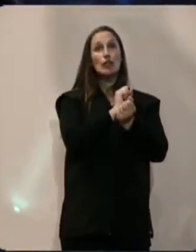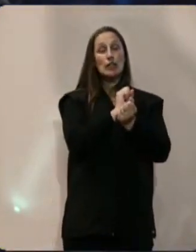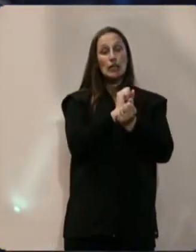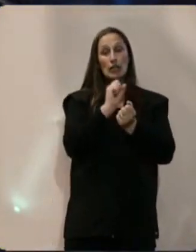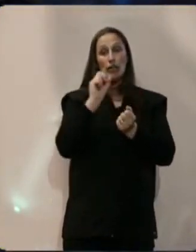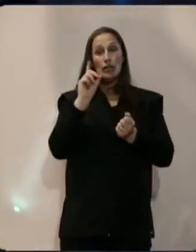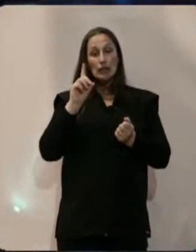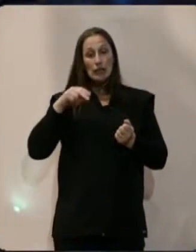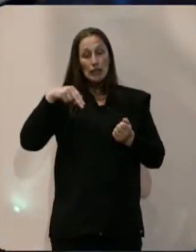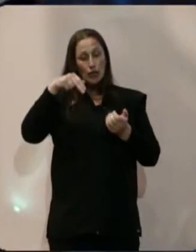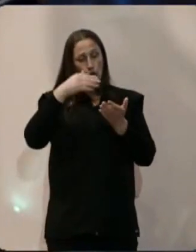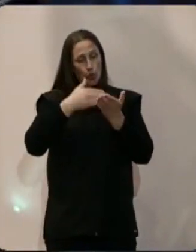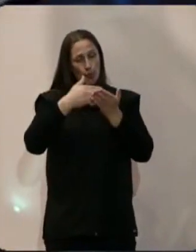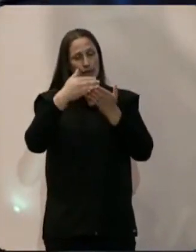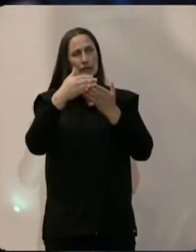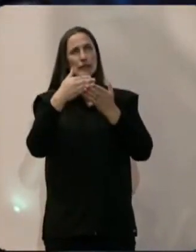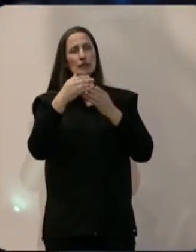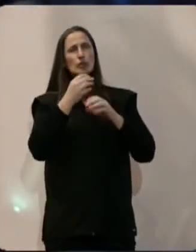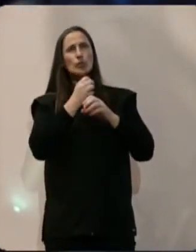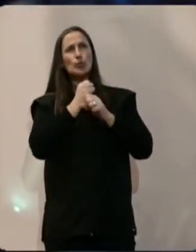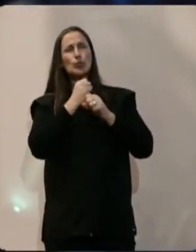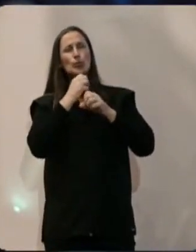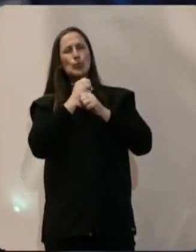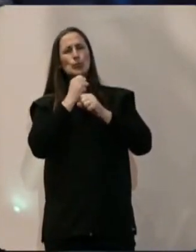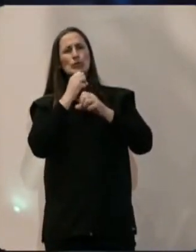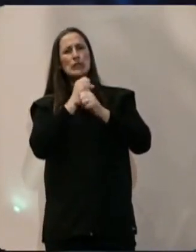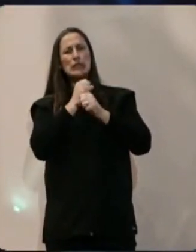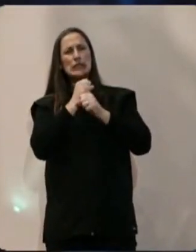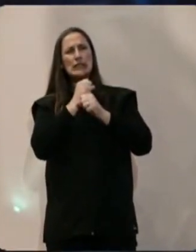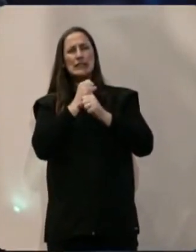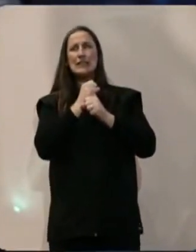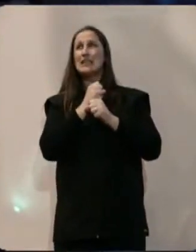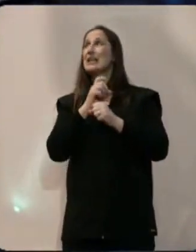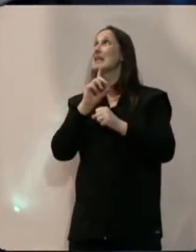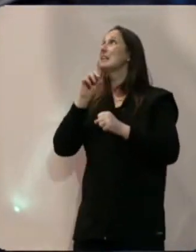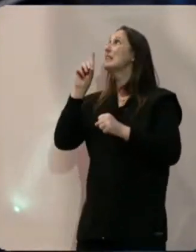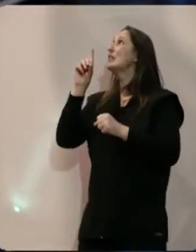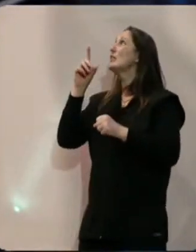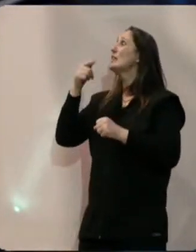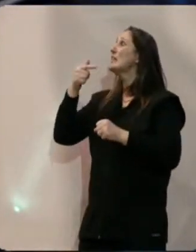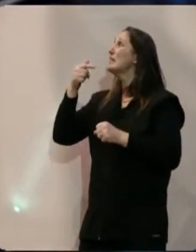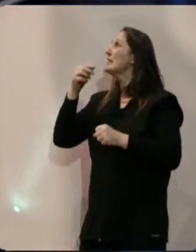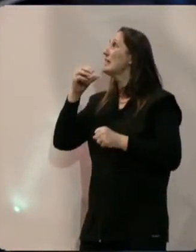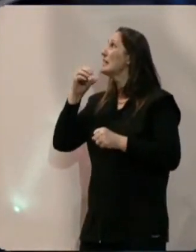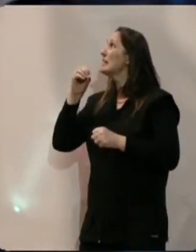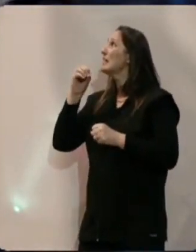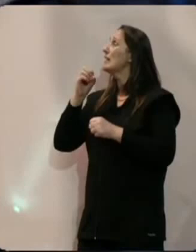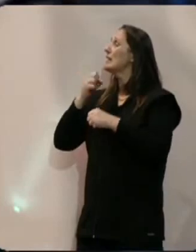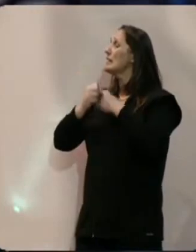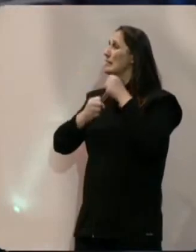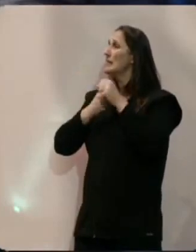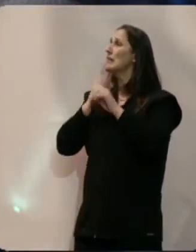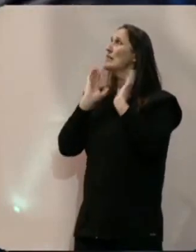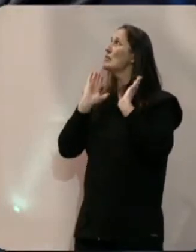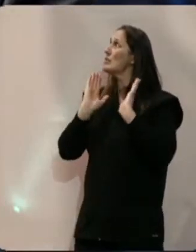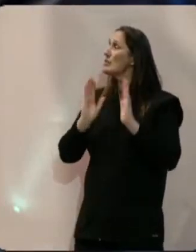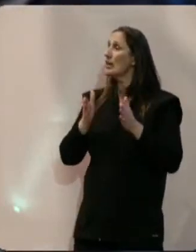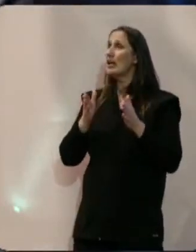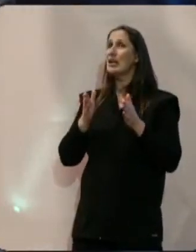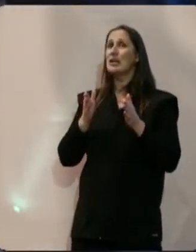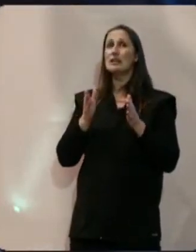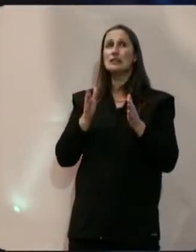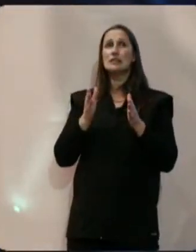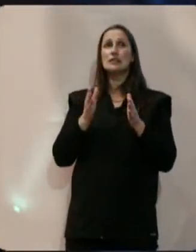contas. E ele diz: Deus, 70 anos chegaram. E ele agora